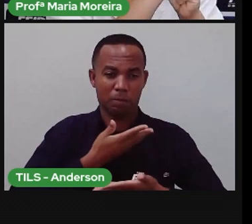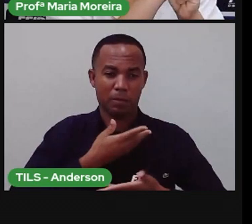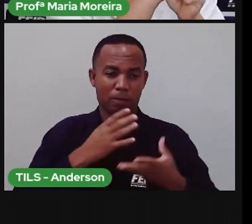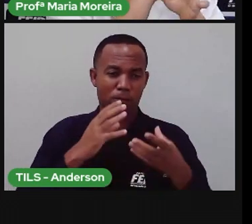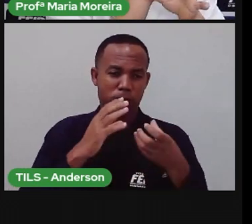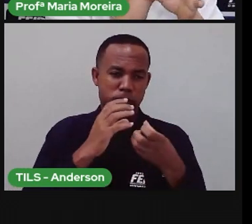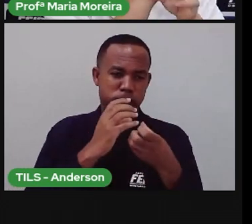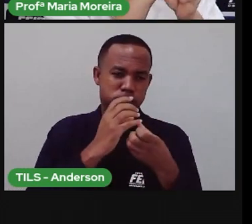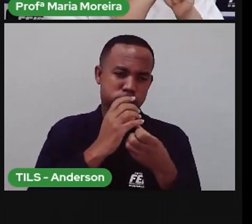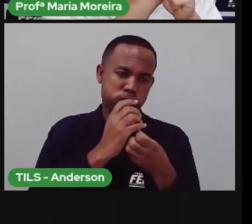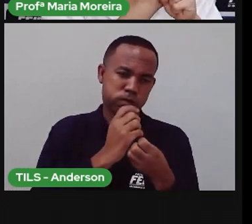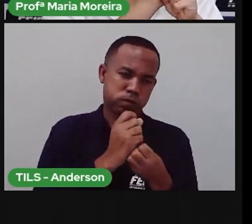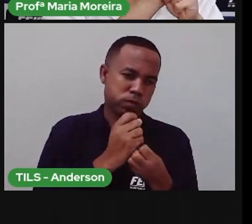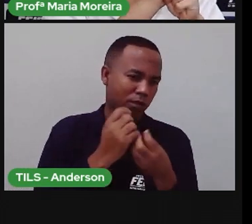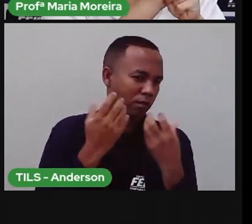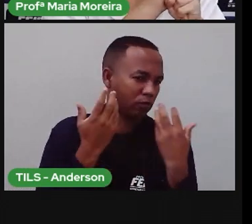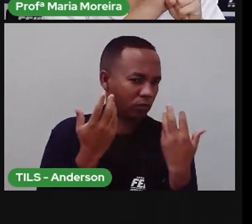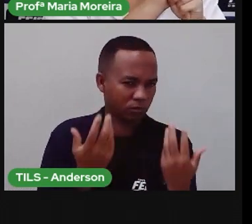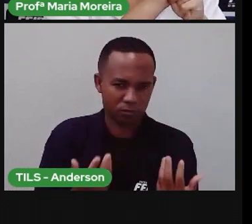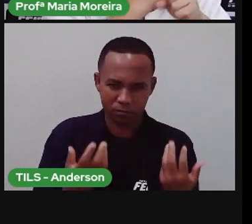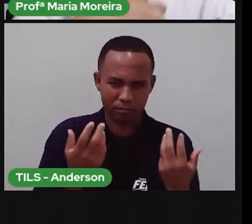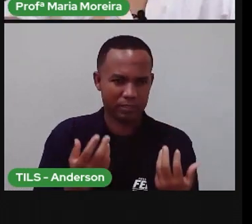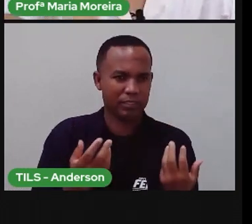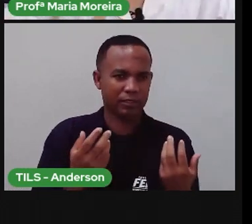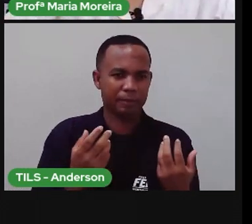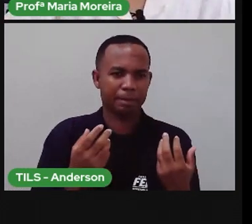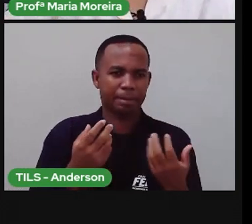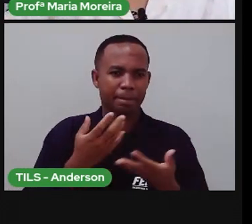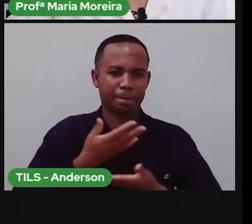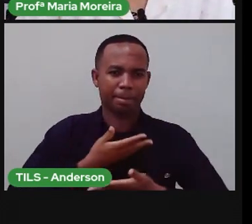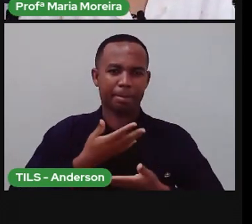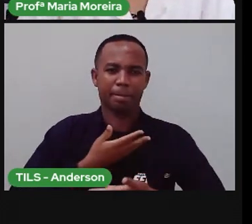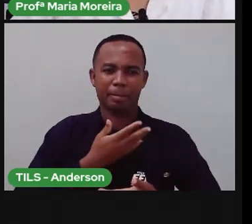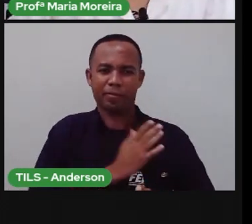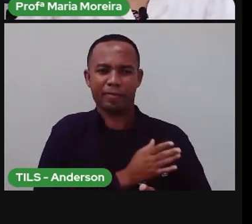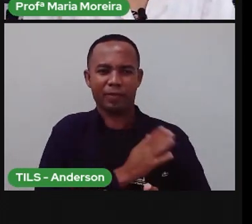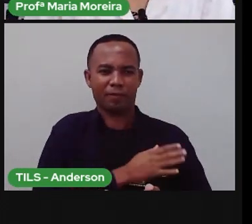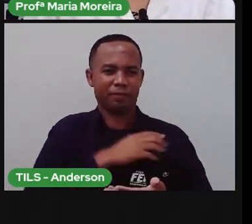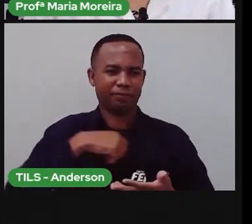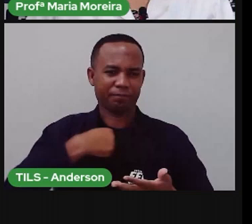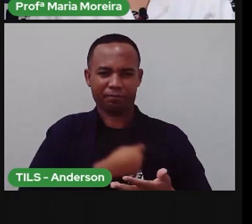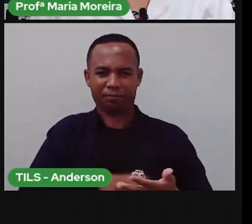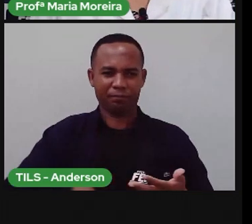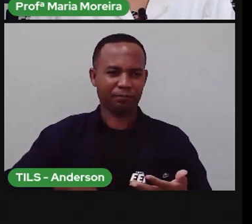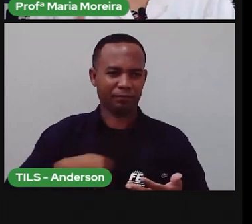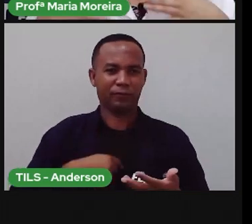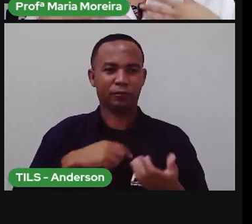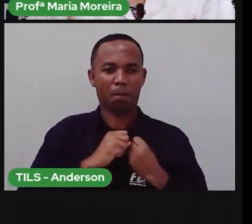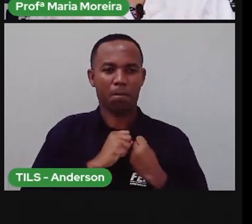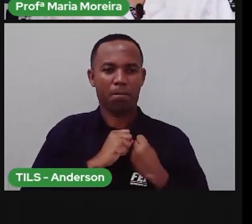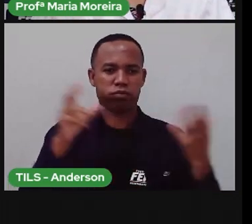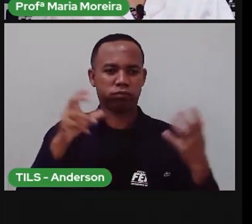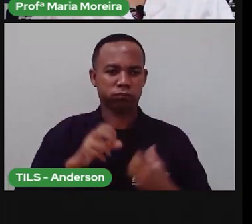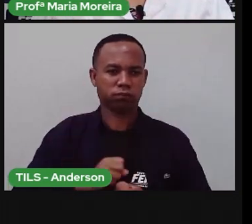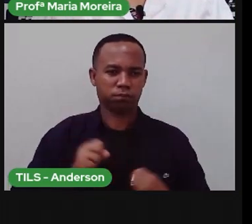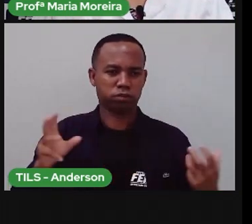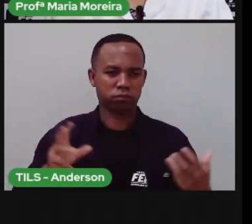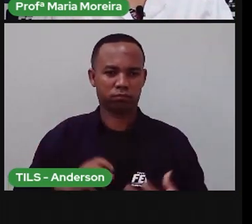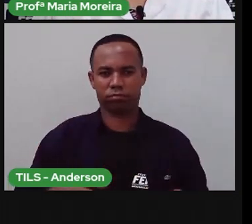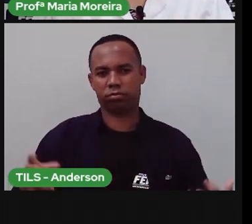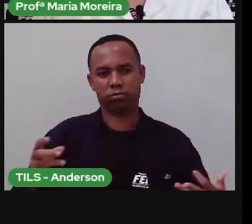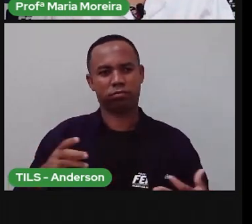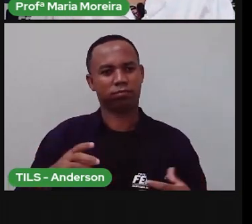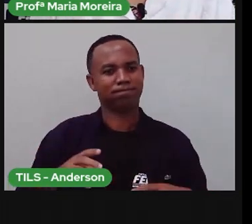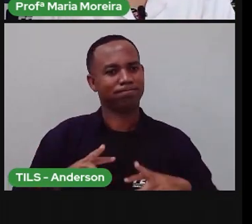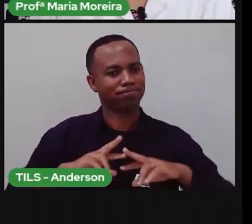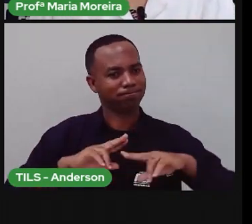chegaria no momento que ele não iria aguentar os órgãos, né? Porque a gente sabe que dentro do nosso organismo, dentro do nosso corpo, existem vários